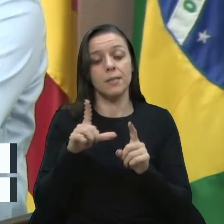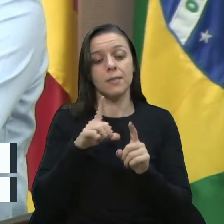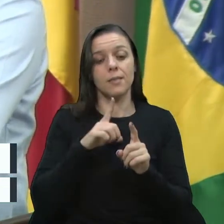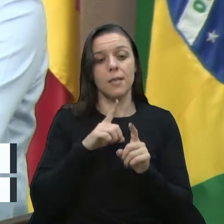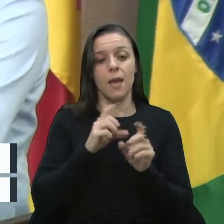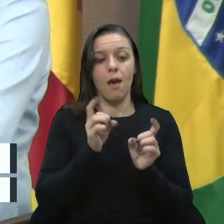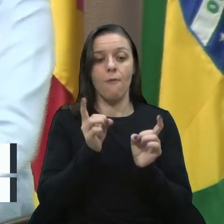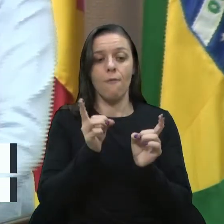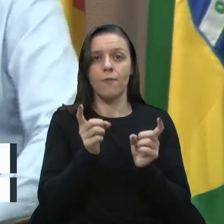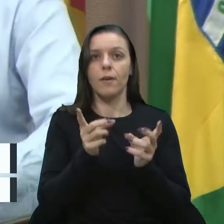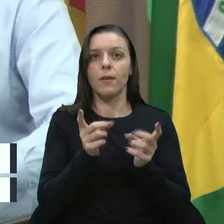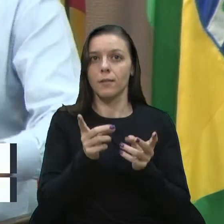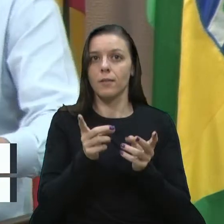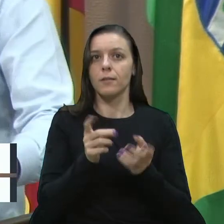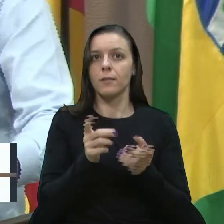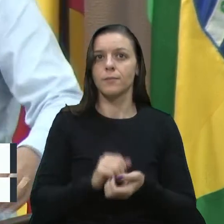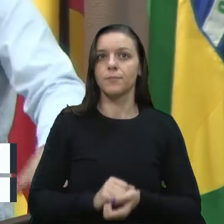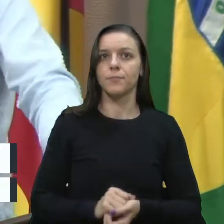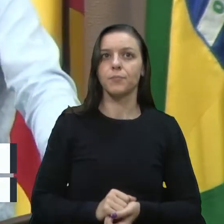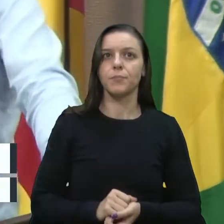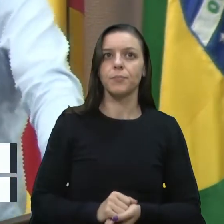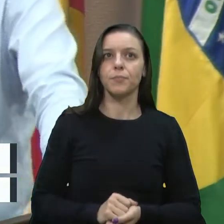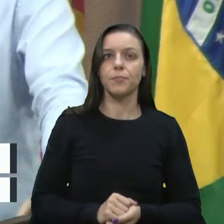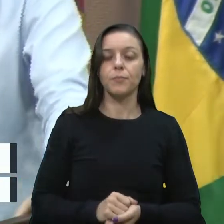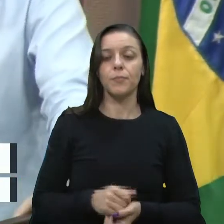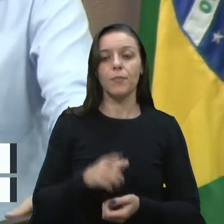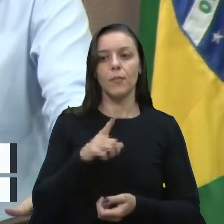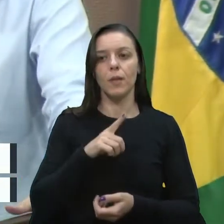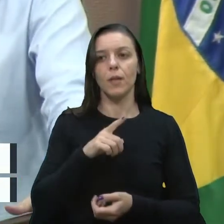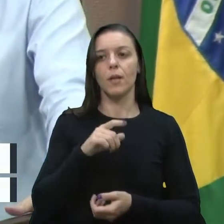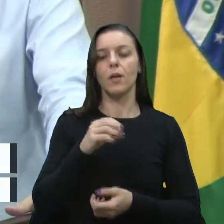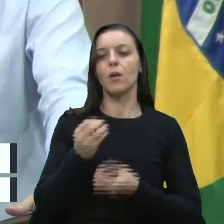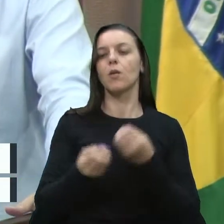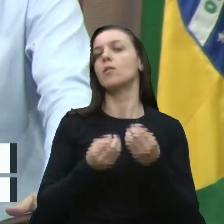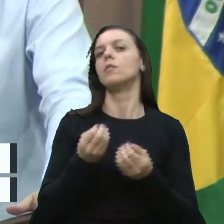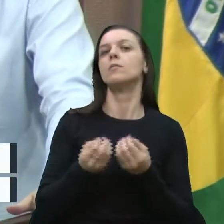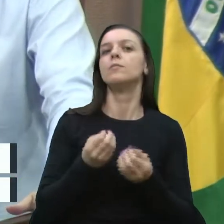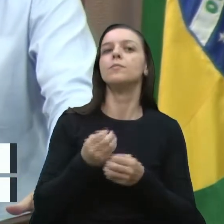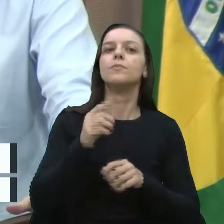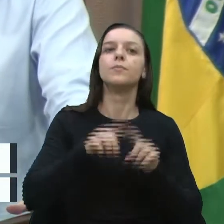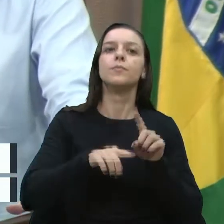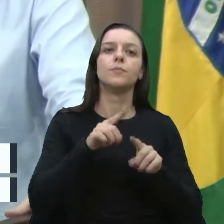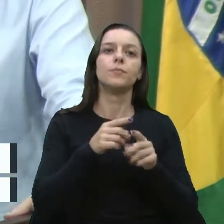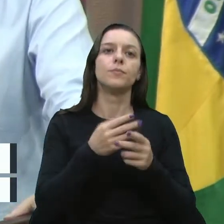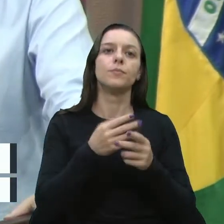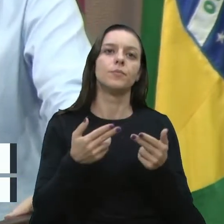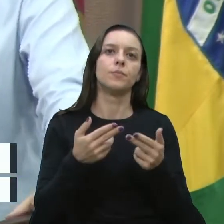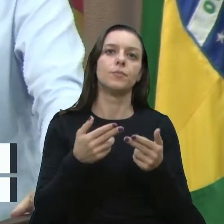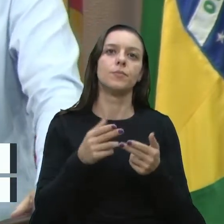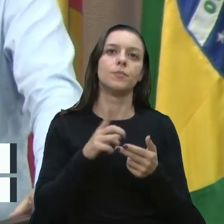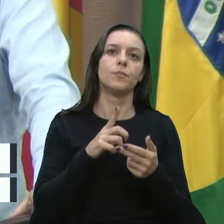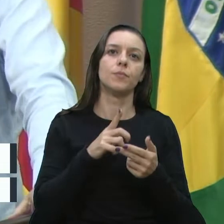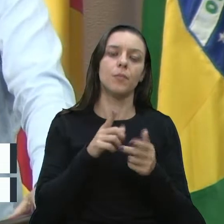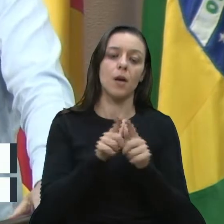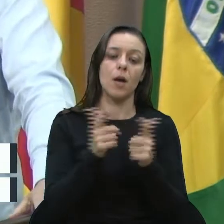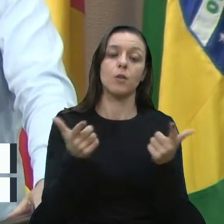nas vendas. E diante aqui dos relatos da matéria, há uma